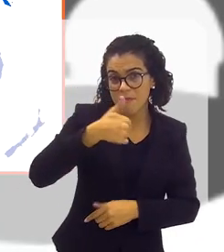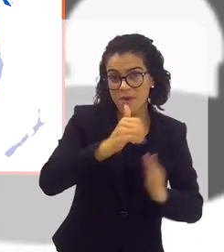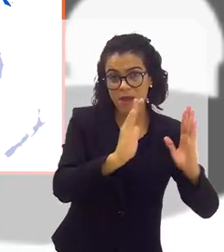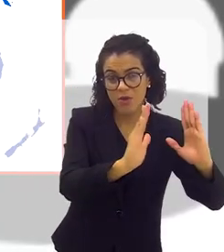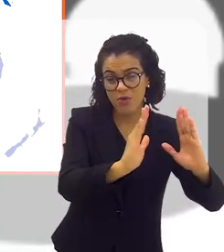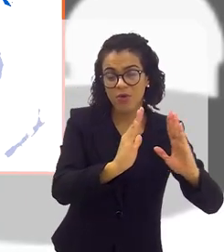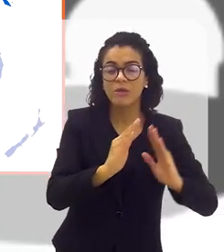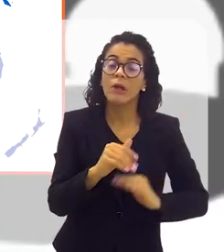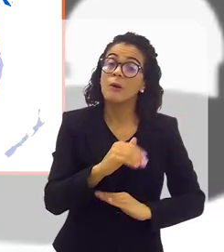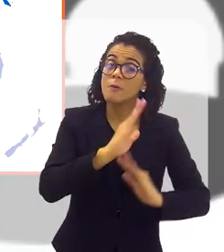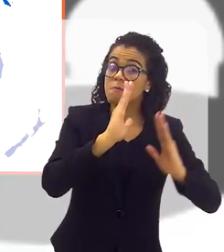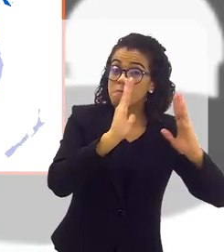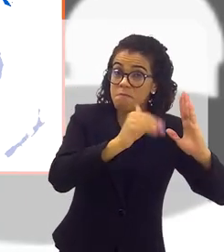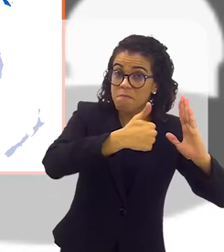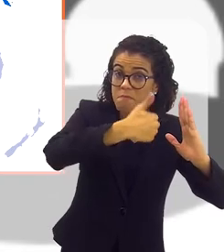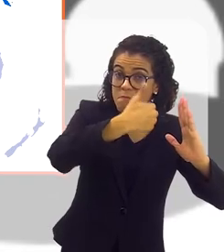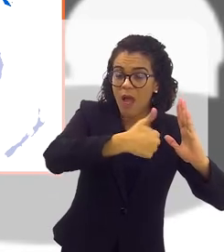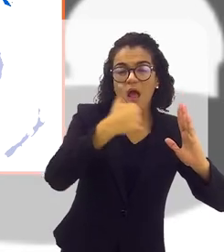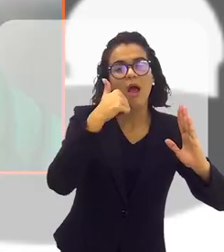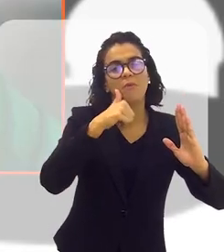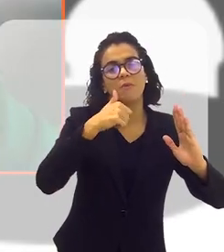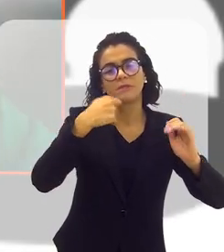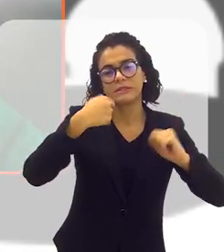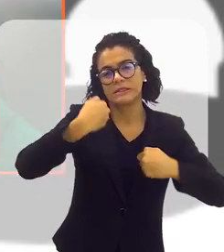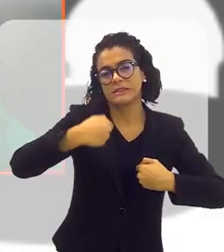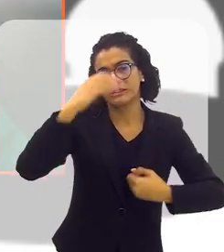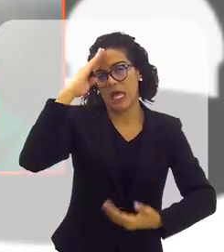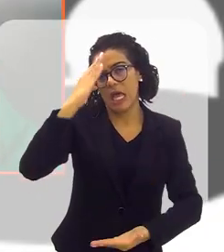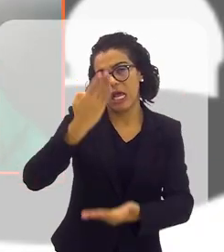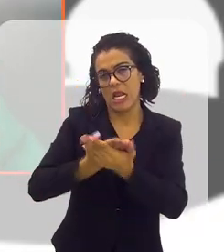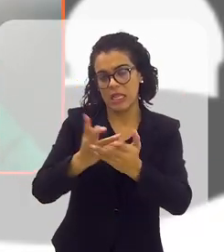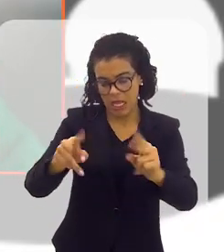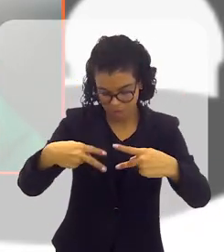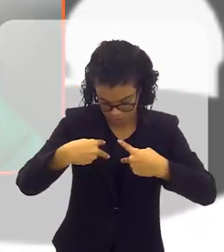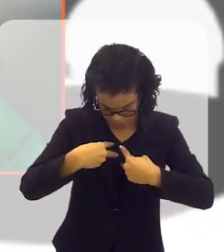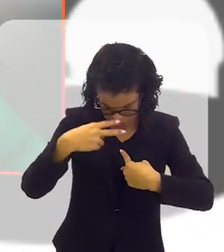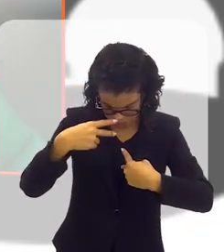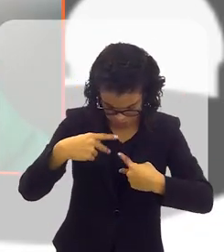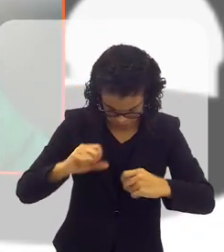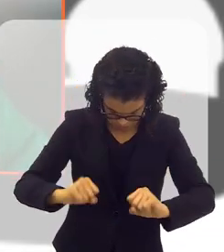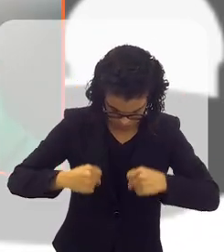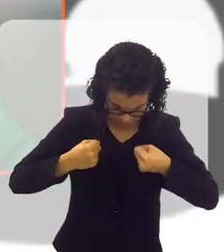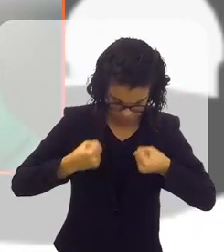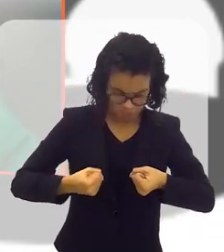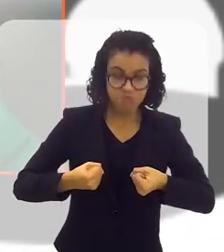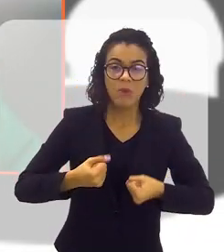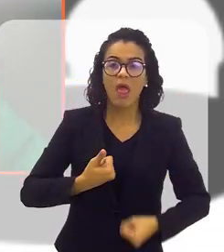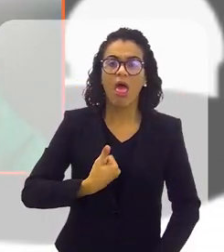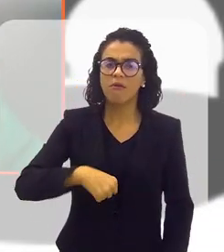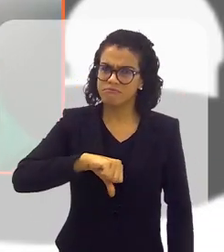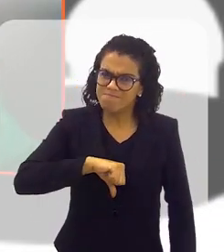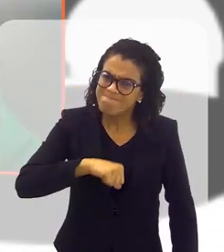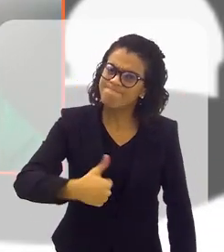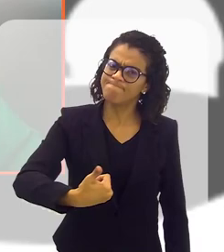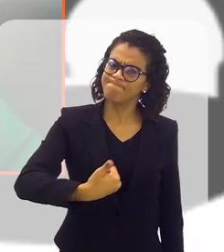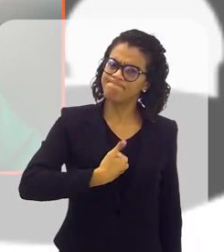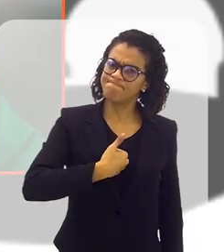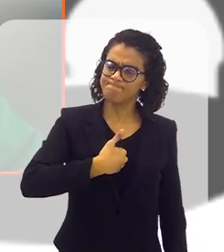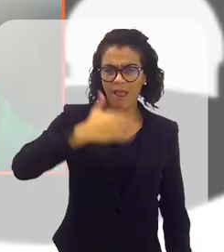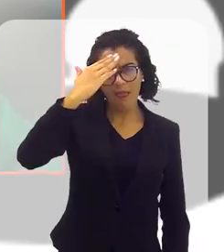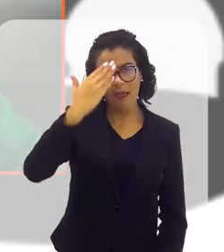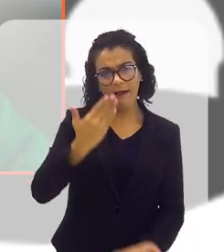né? Olha, em primeiro lugar, a mulher ela precisa acreditar nela, ter amor próprio, acreditar no